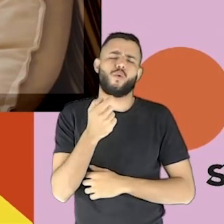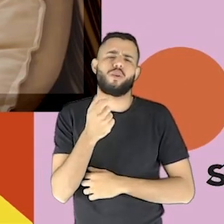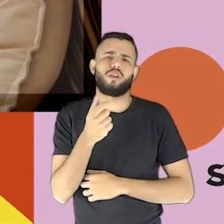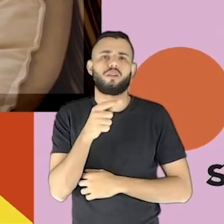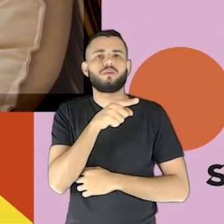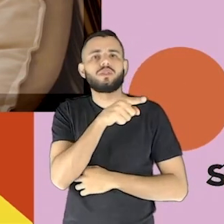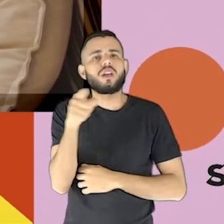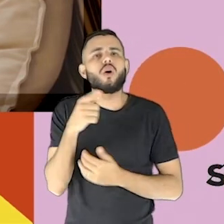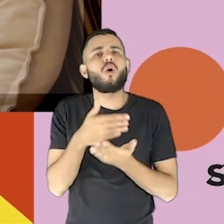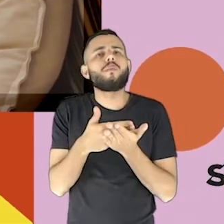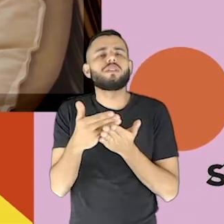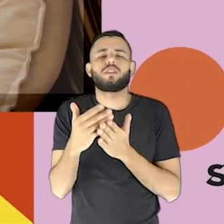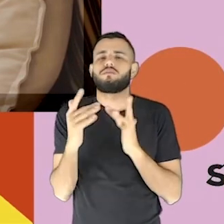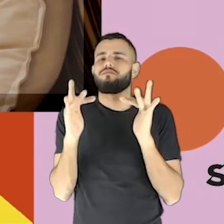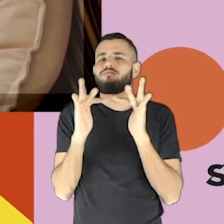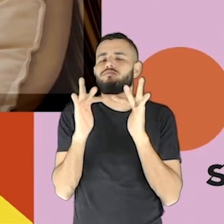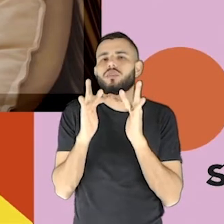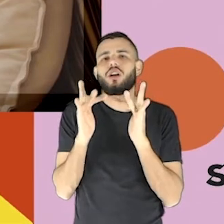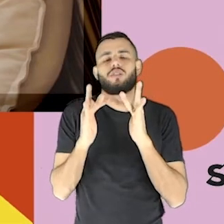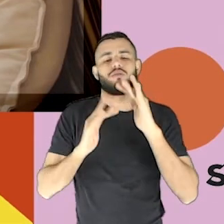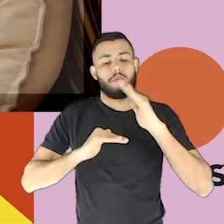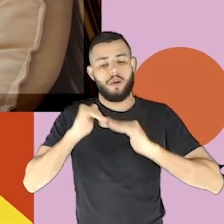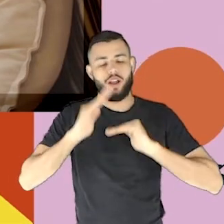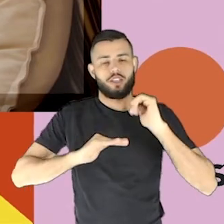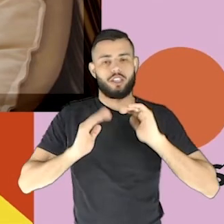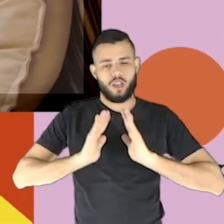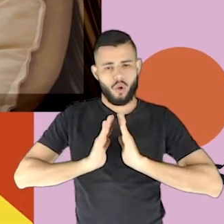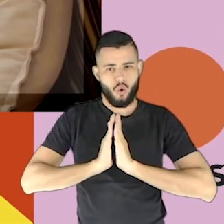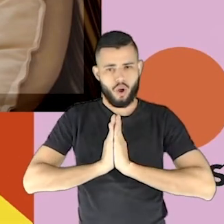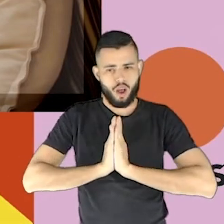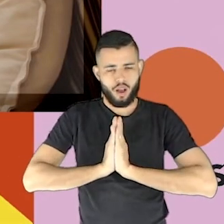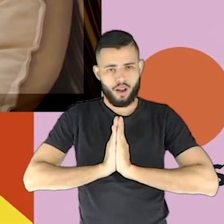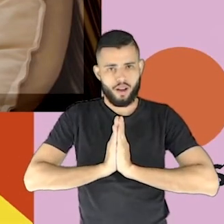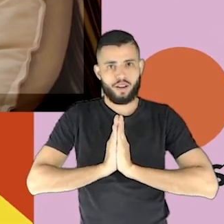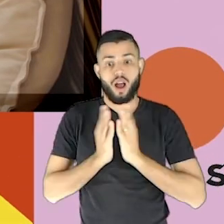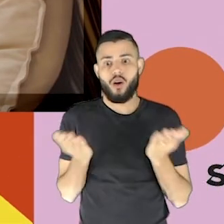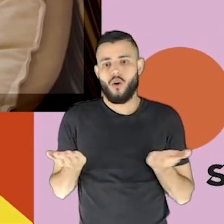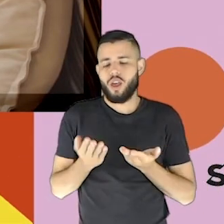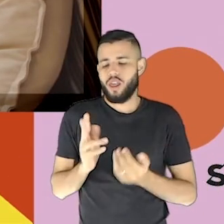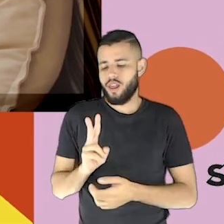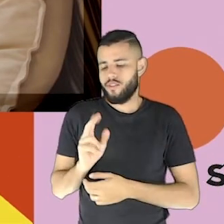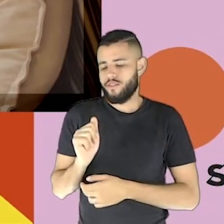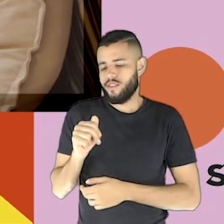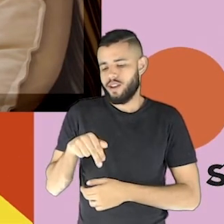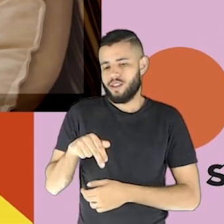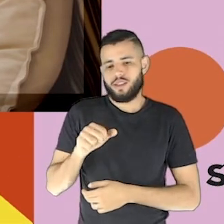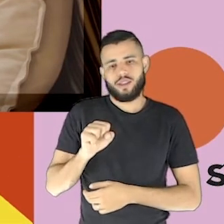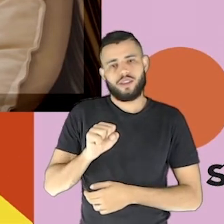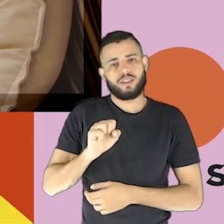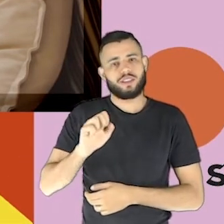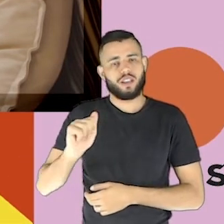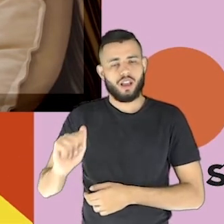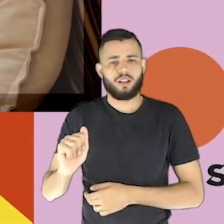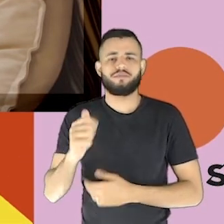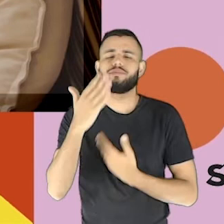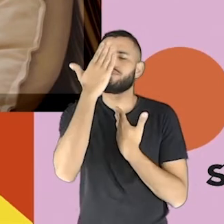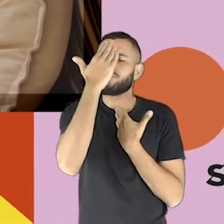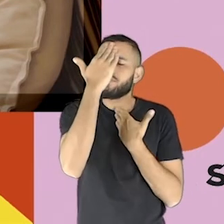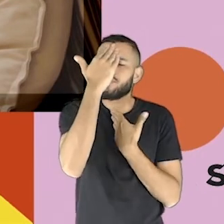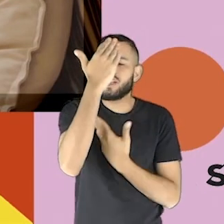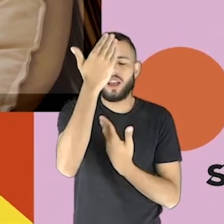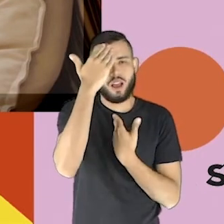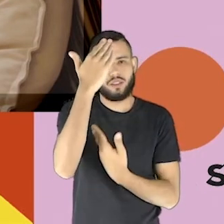entrar em contato com a prática de yoga. A Vanessa assume a partir de agora. Muitíssimo obrigado pela